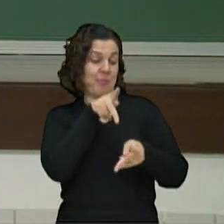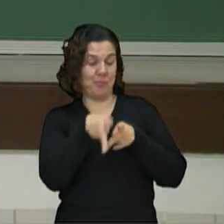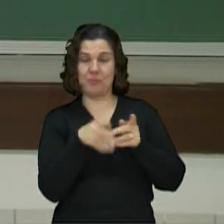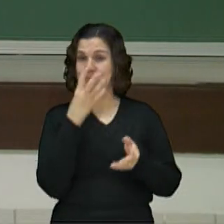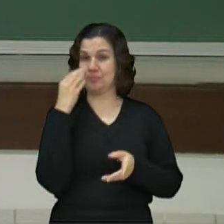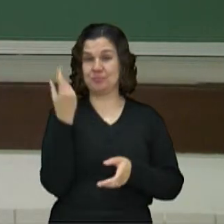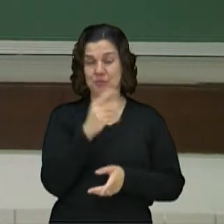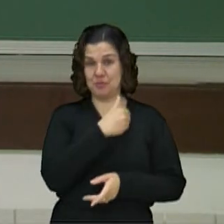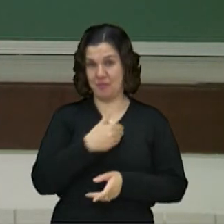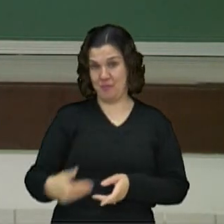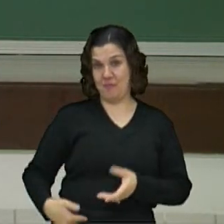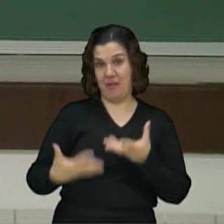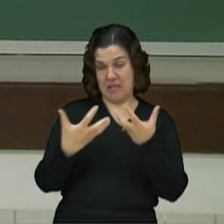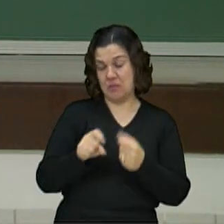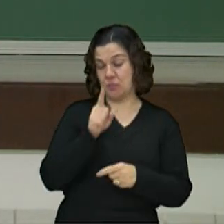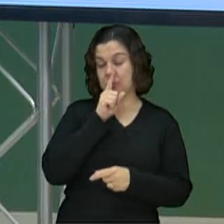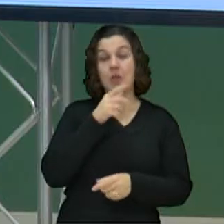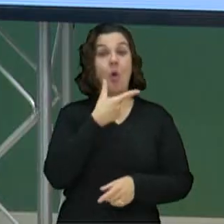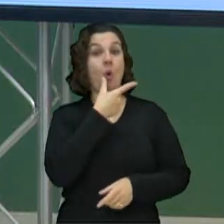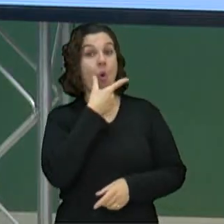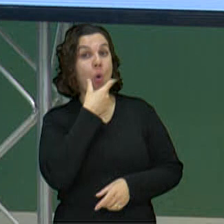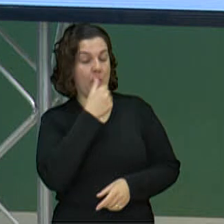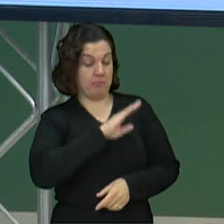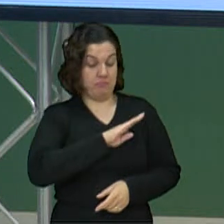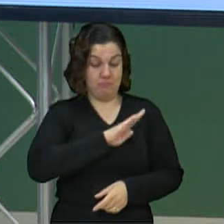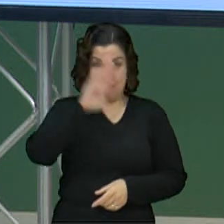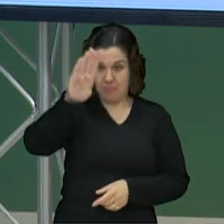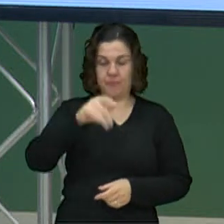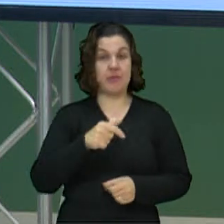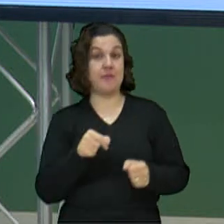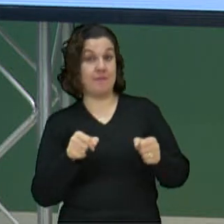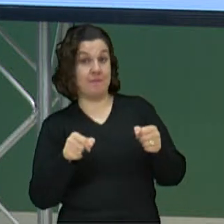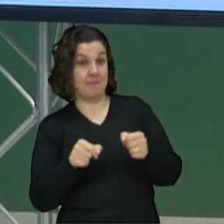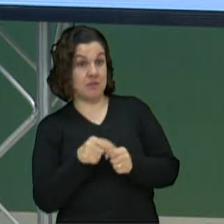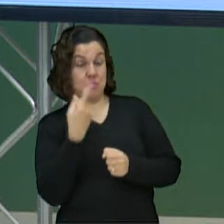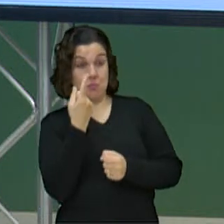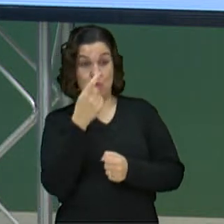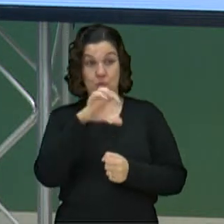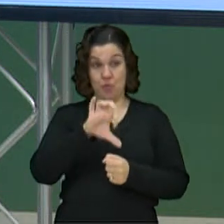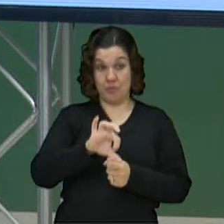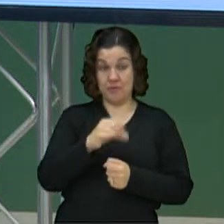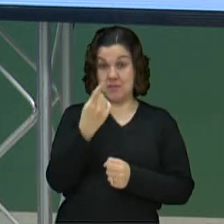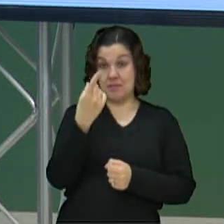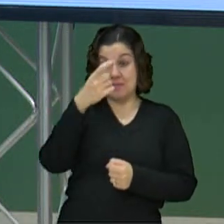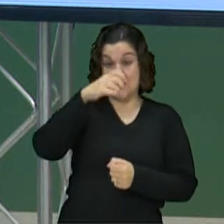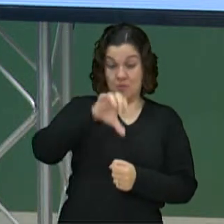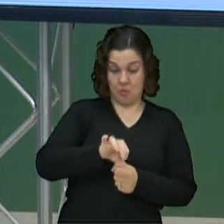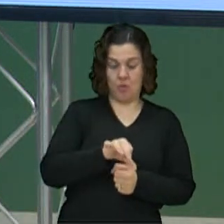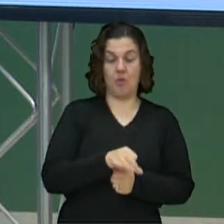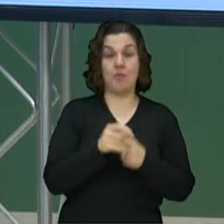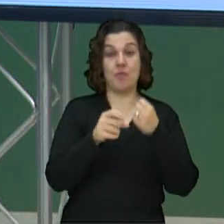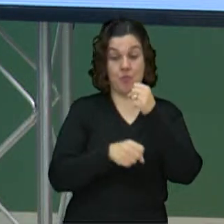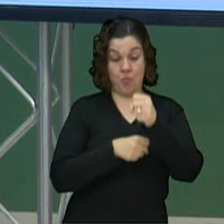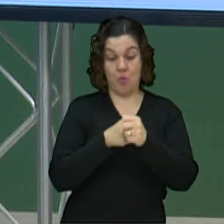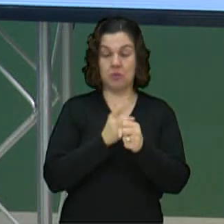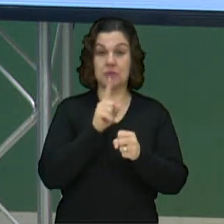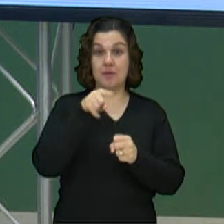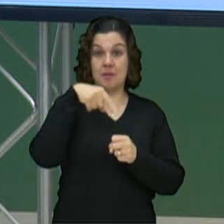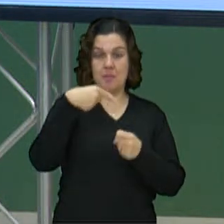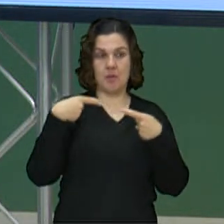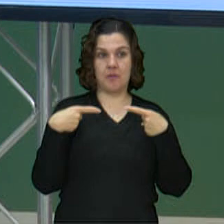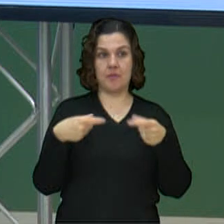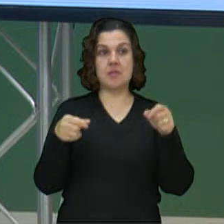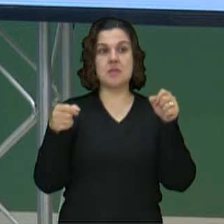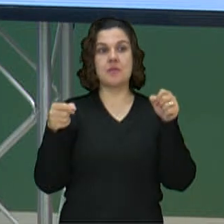situação. Benito Mussolini, então, fundou em 1919, um ano após a guerra,